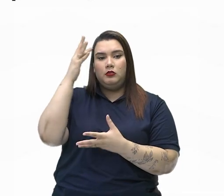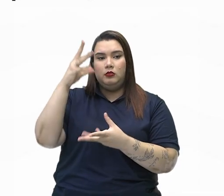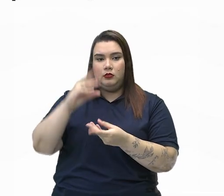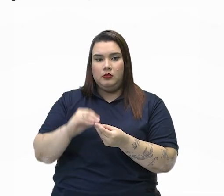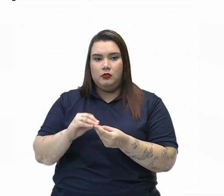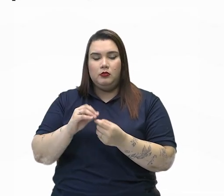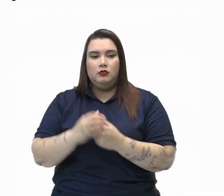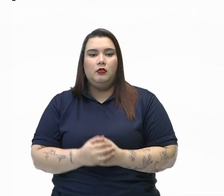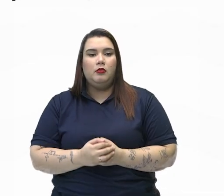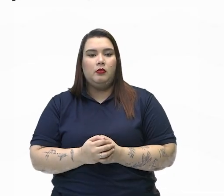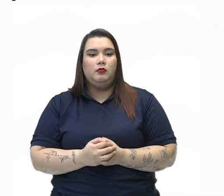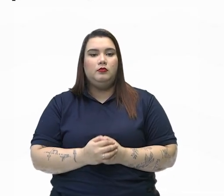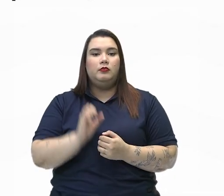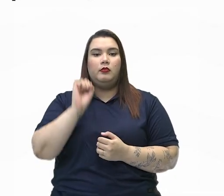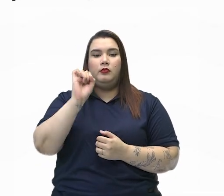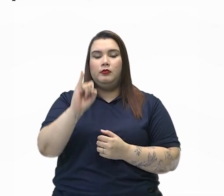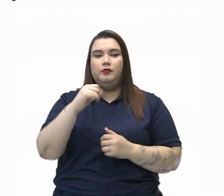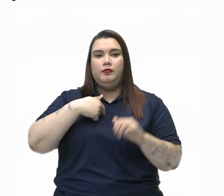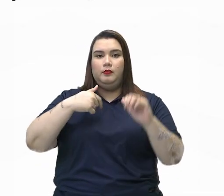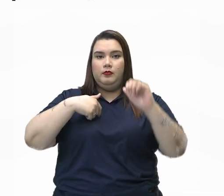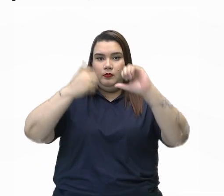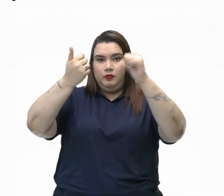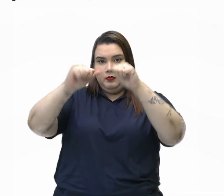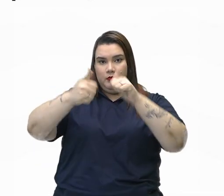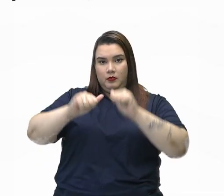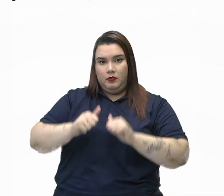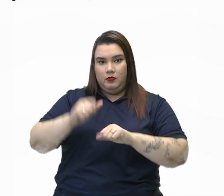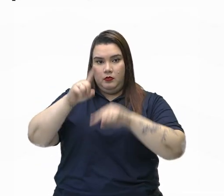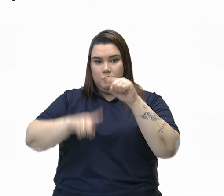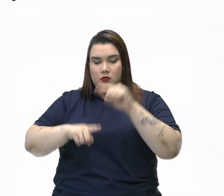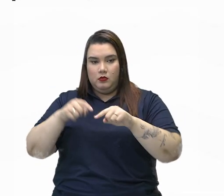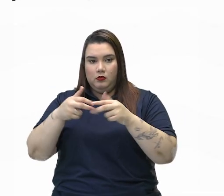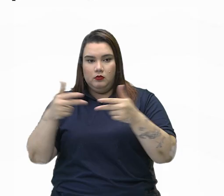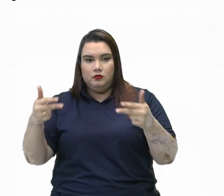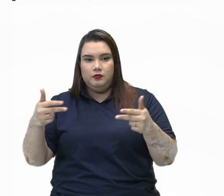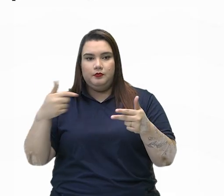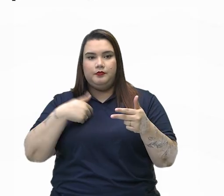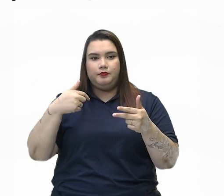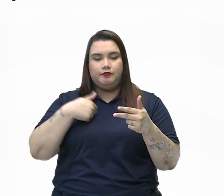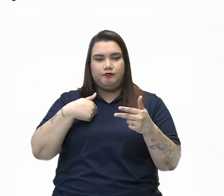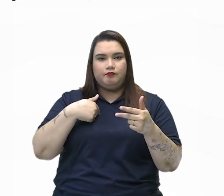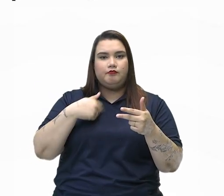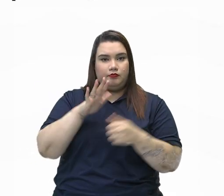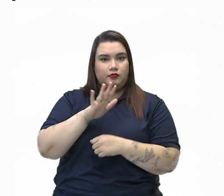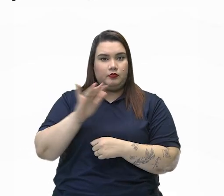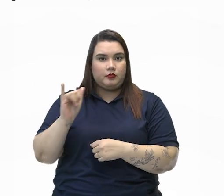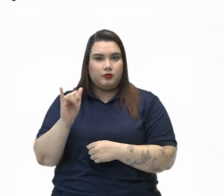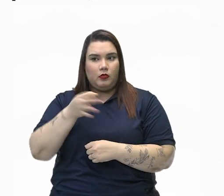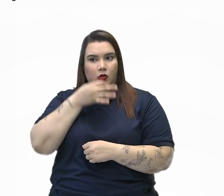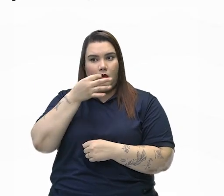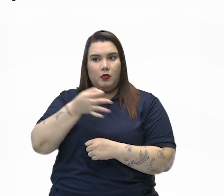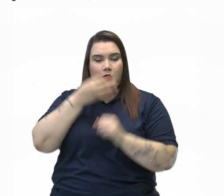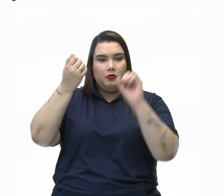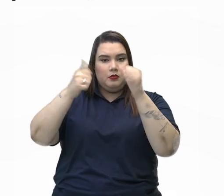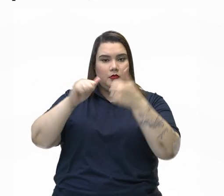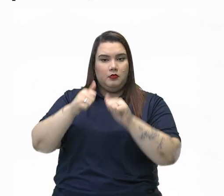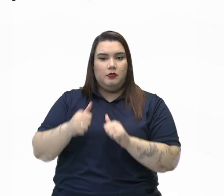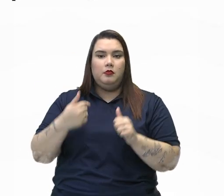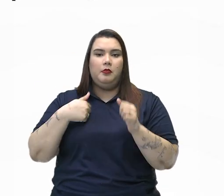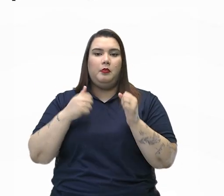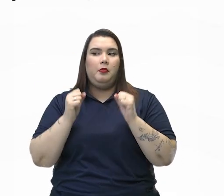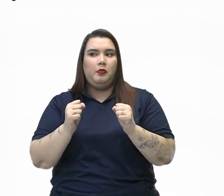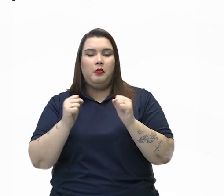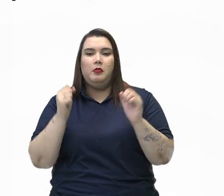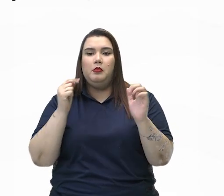consciência. Então, se eu estou ali olhando o material, e aí eu vou fazer uma análise crítica daquilo, eu posso